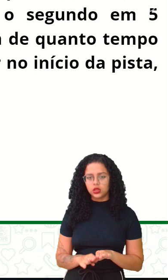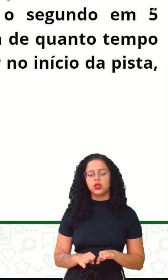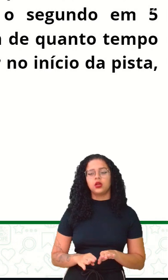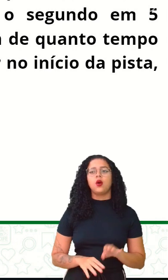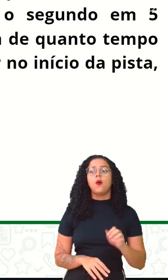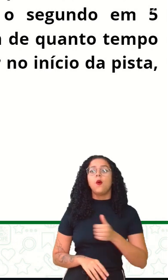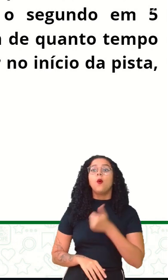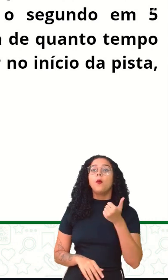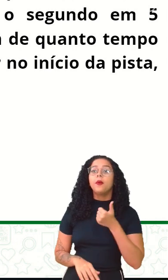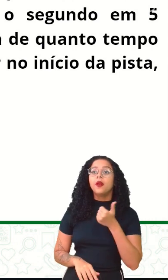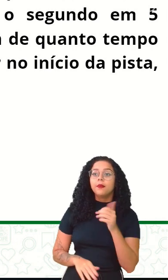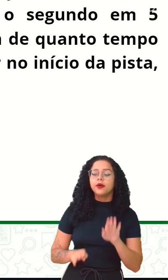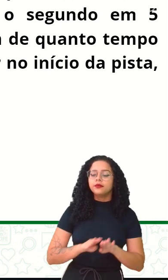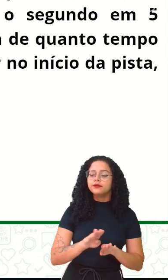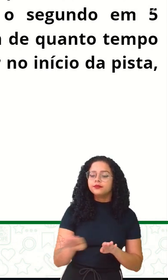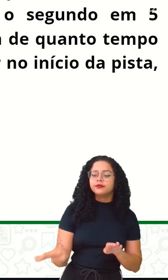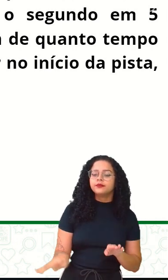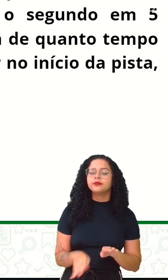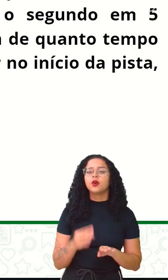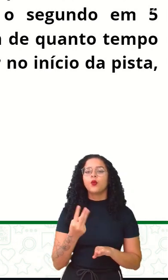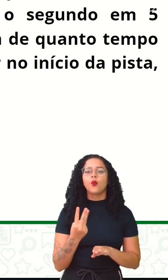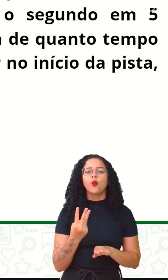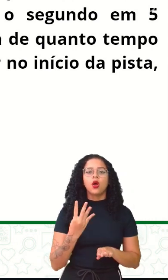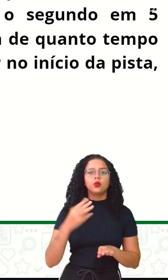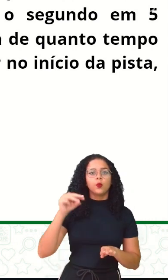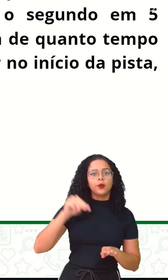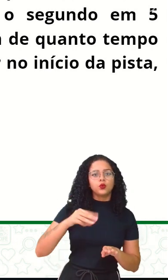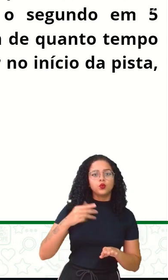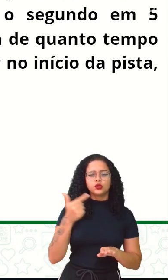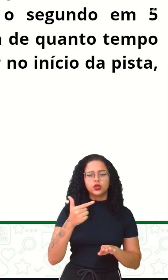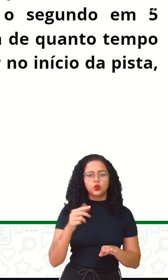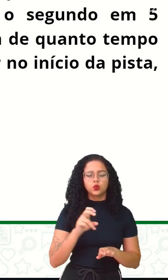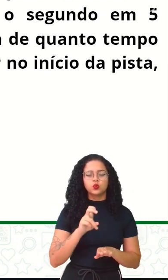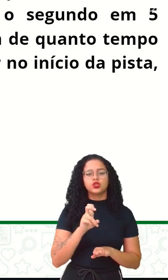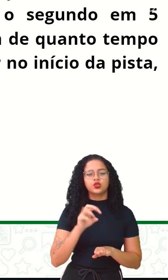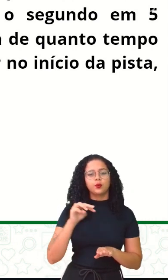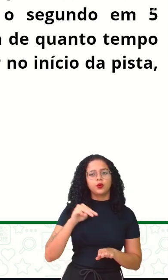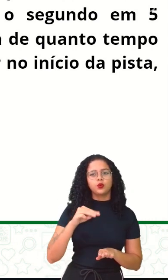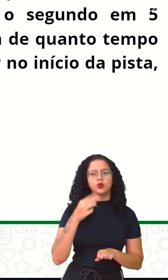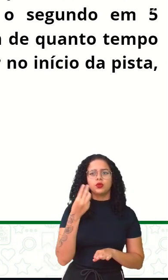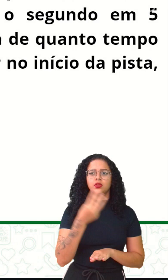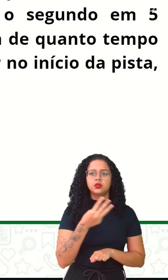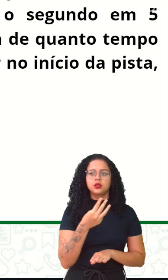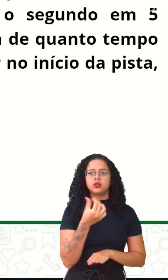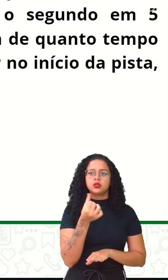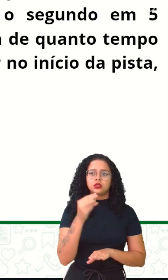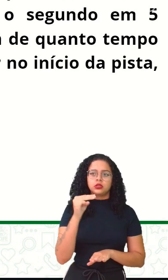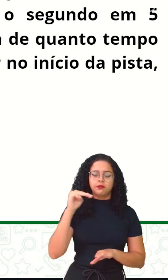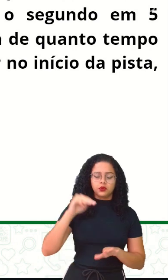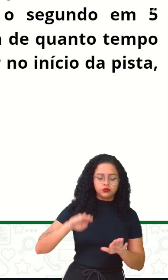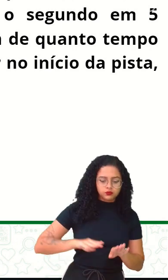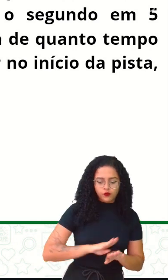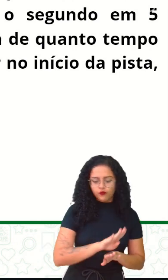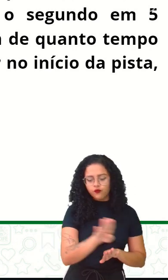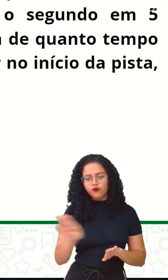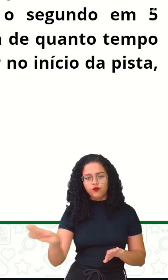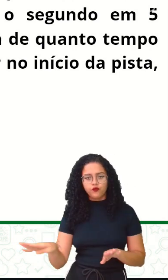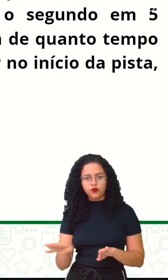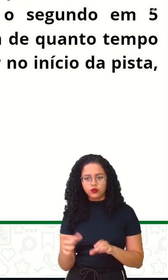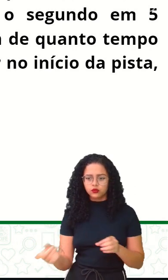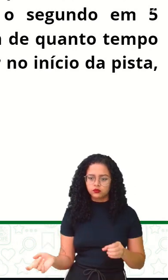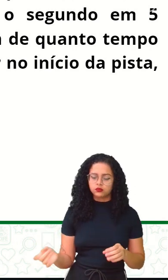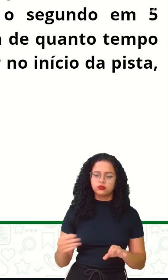primeiro dá cada volta em 4 minutos, o segundo em 5 minutos e o terceiro em 6 minutos. Então, foi lá, deu uma volta em